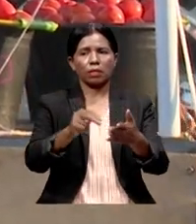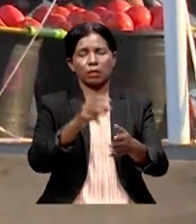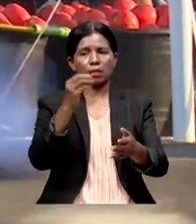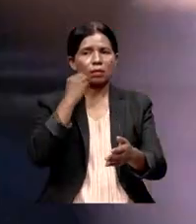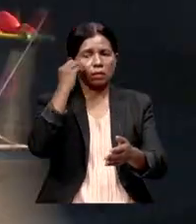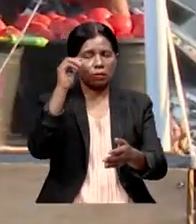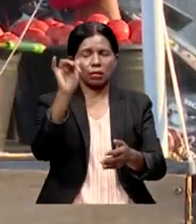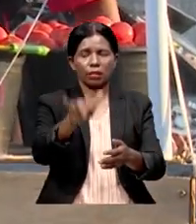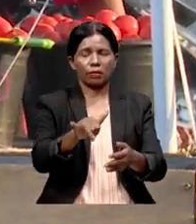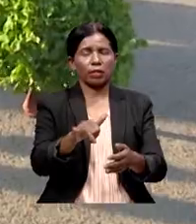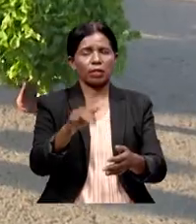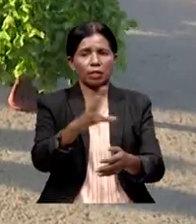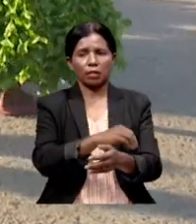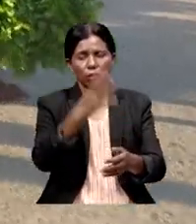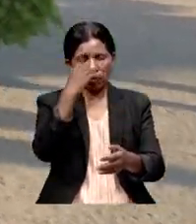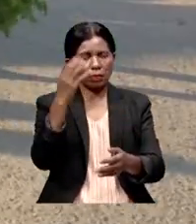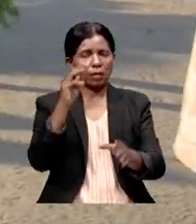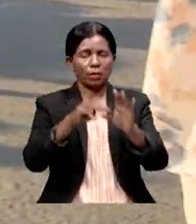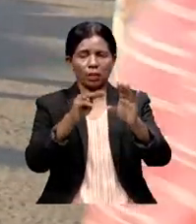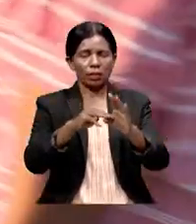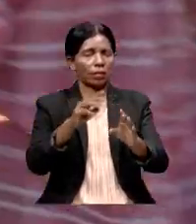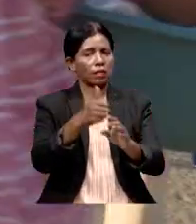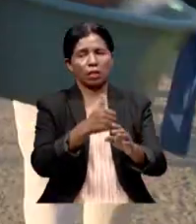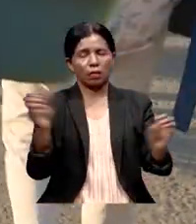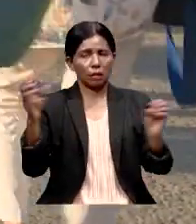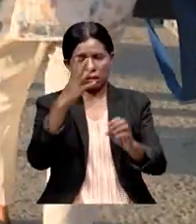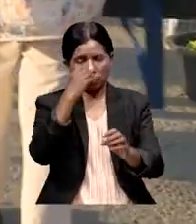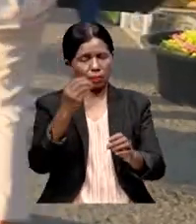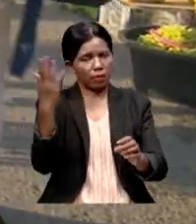permanente e mercado refere no balun la hela permanente. Abraham Ral, GMN.